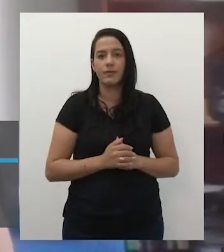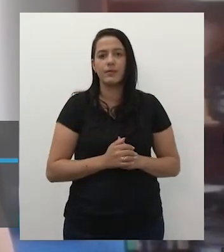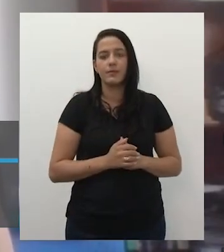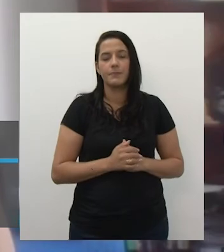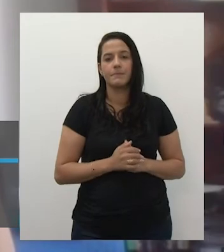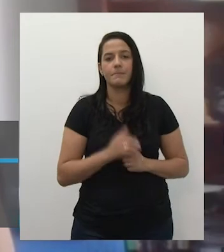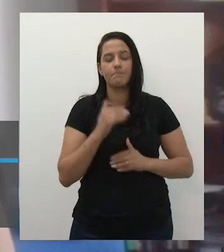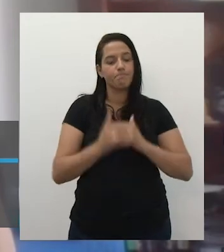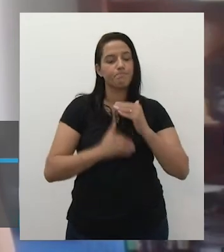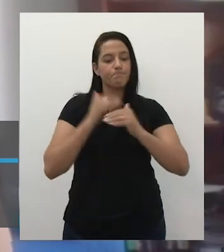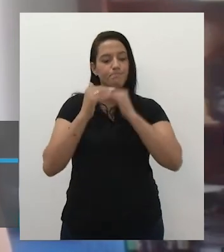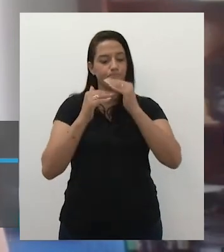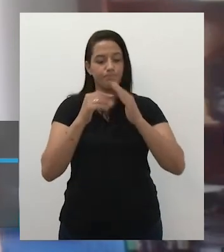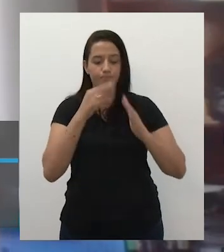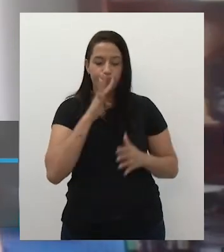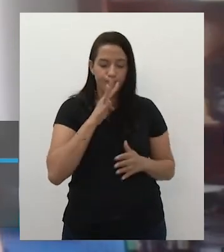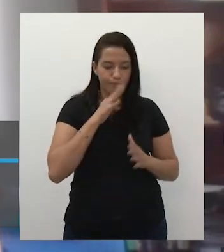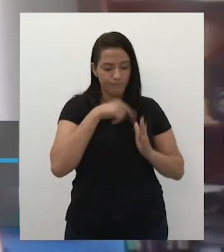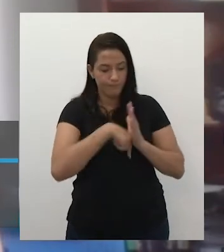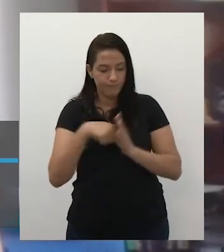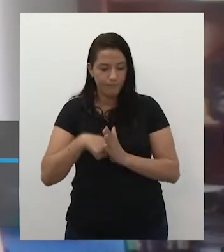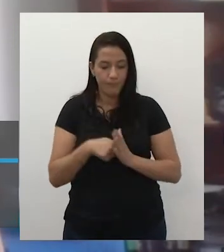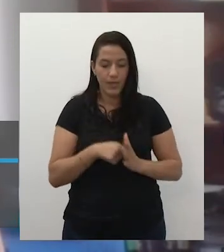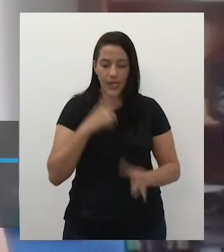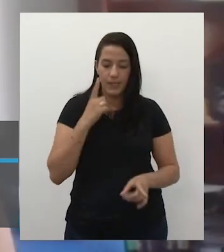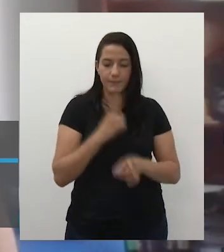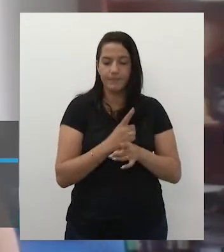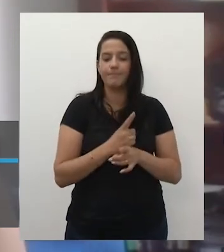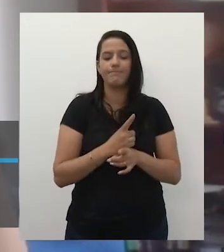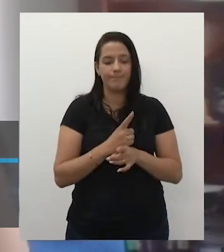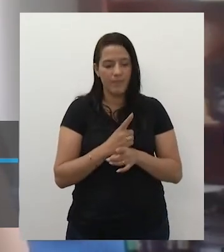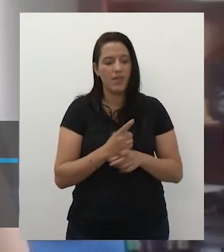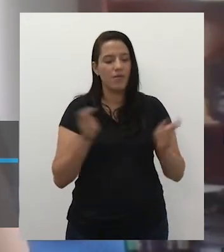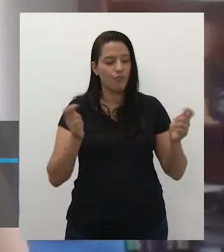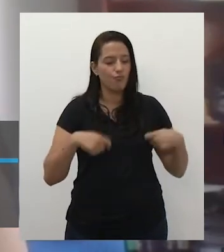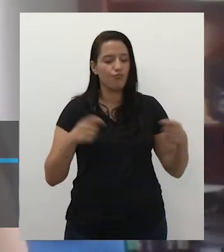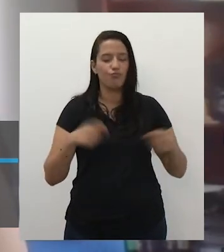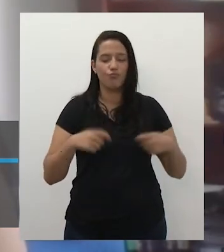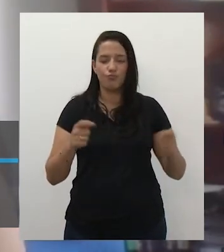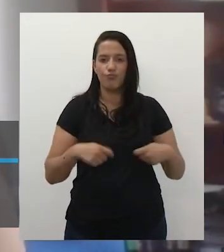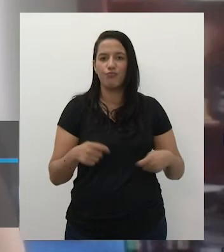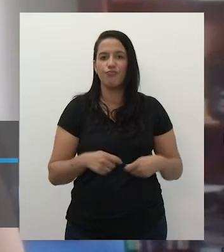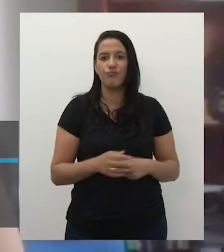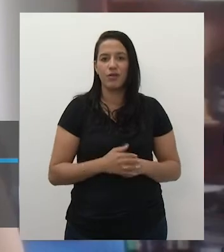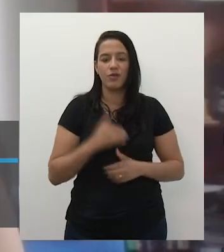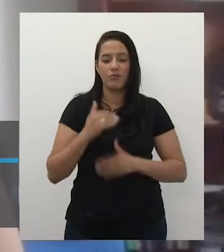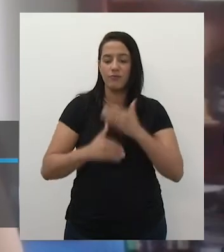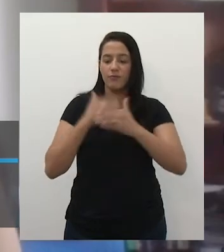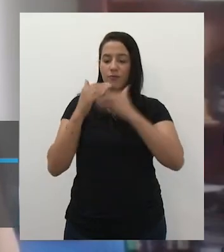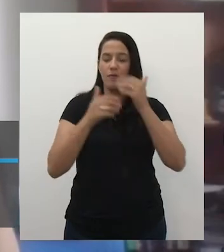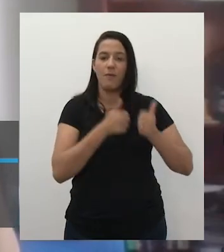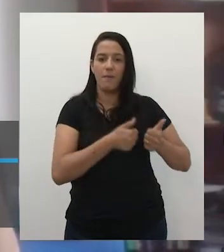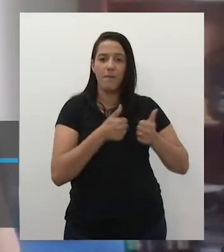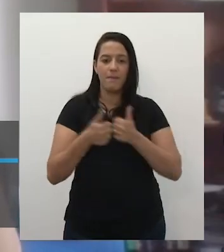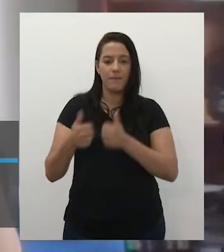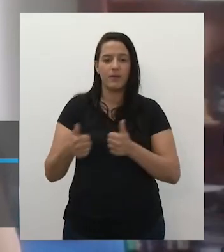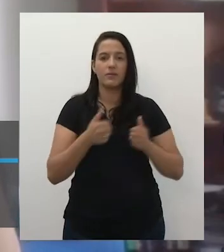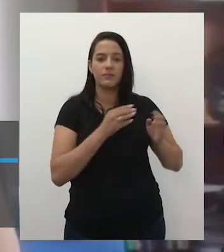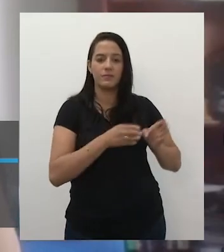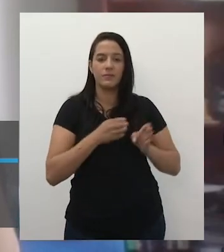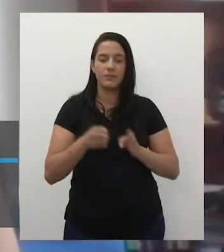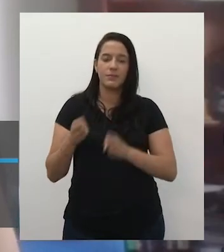assumir compromissos e de se engajar com esses compromissos para conseguir cumpri-los, né? É